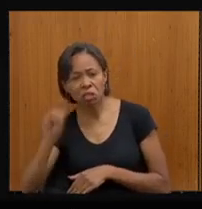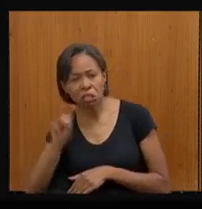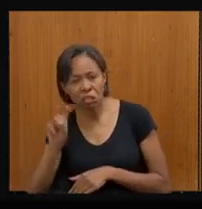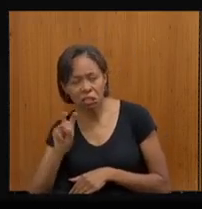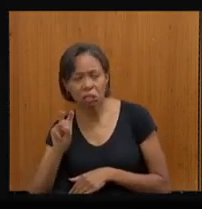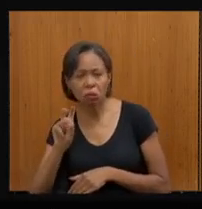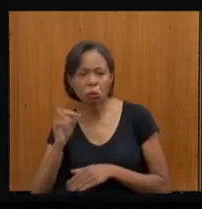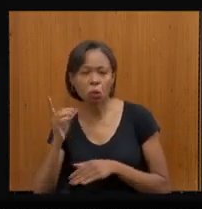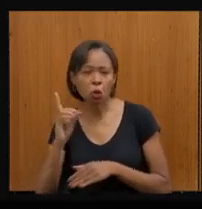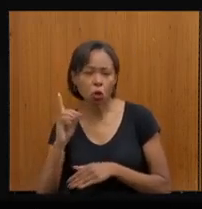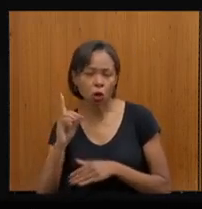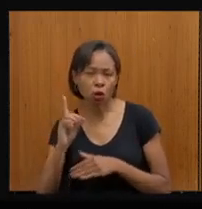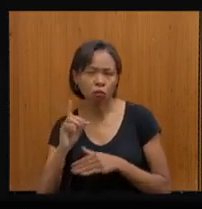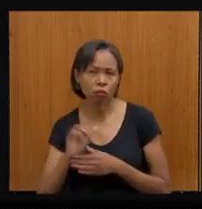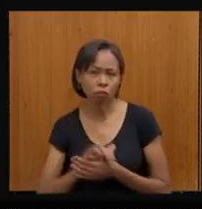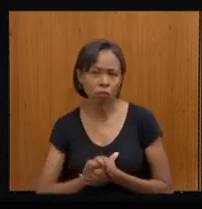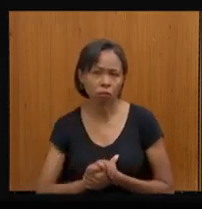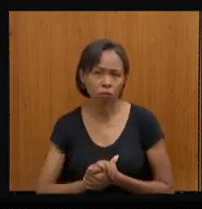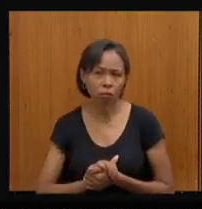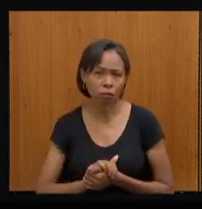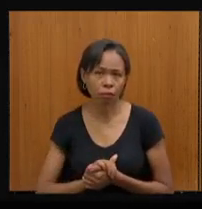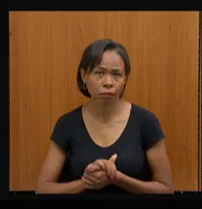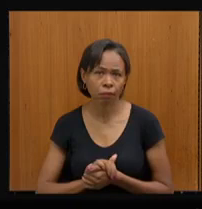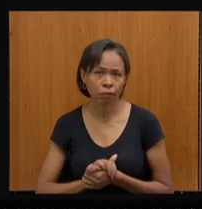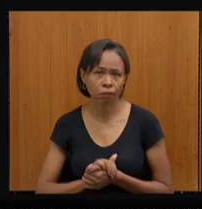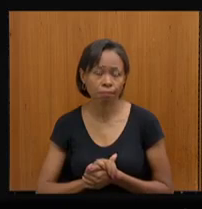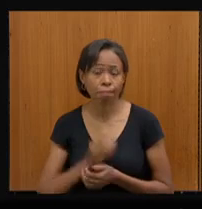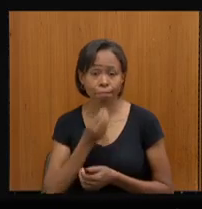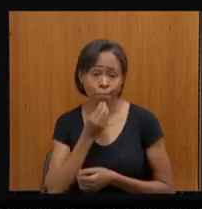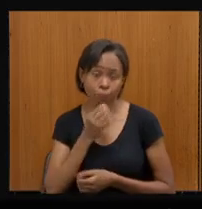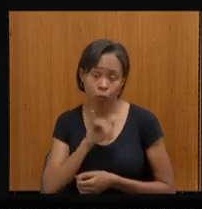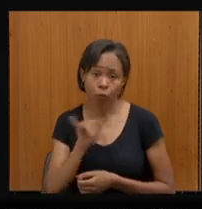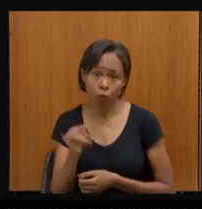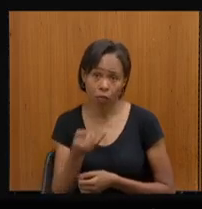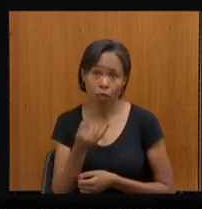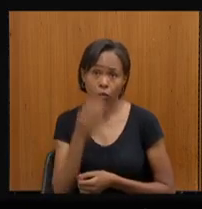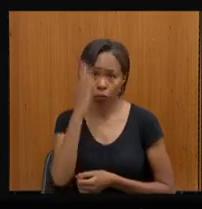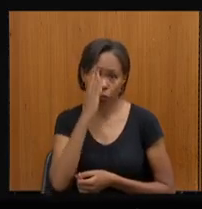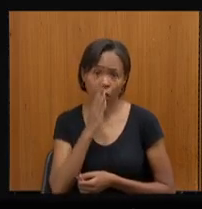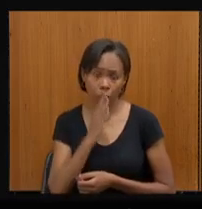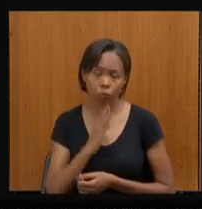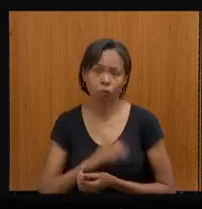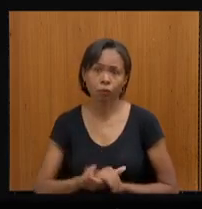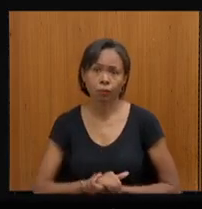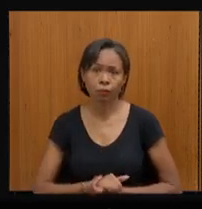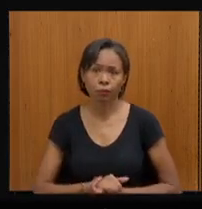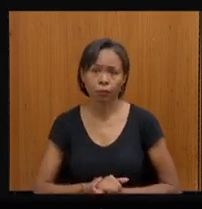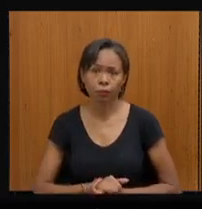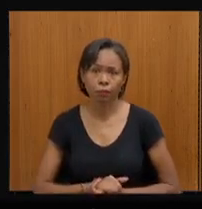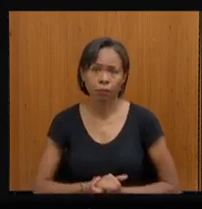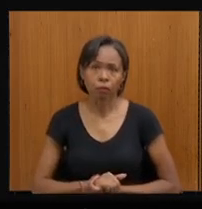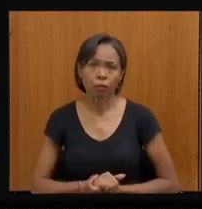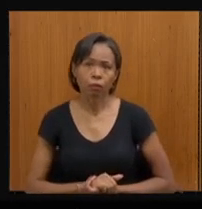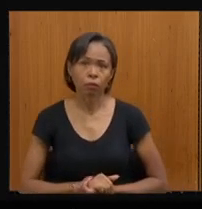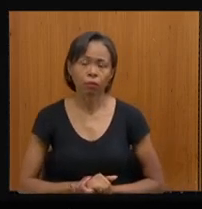então é uma oportunidade do Brasil oportunidade do Brasil nesse novo mercado pode faltar um